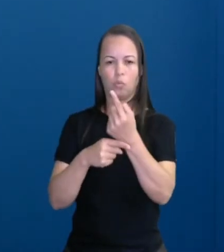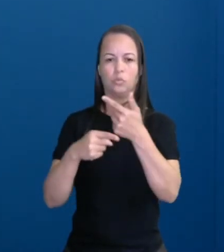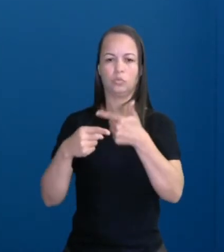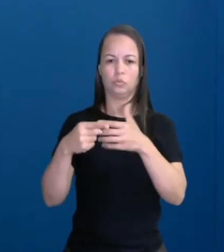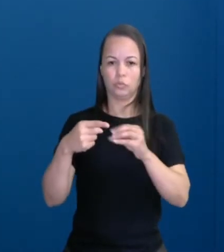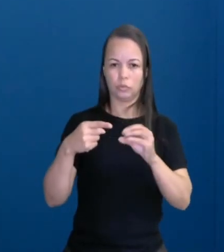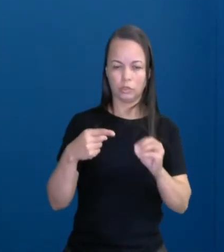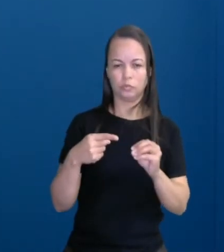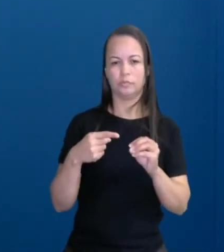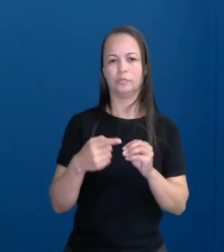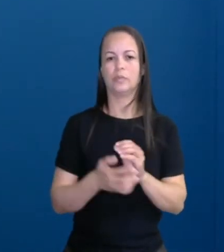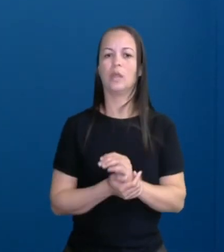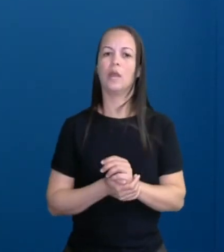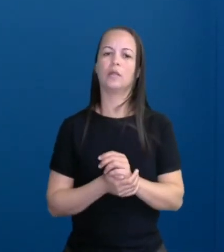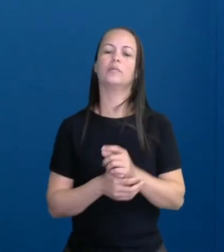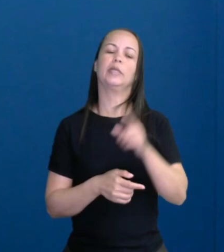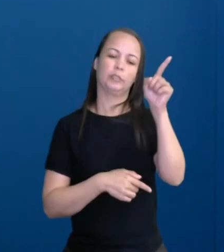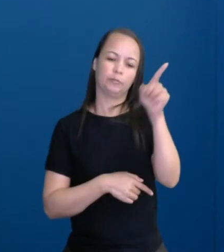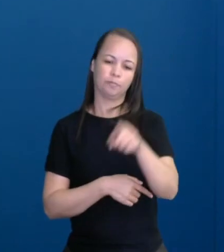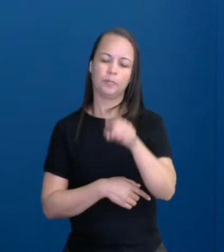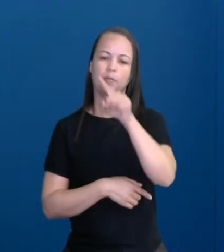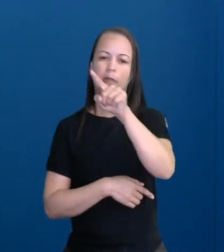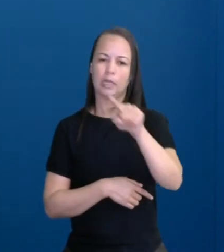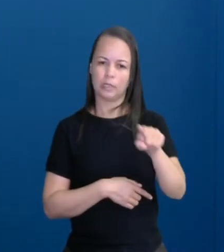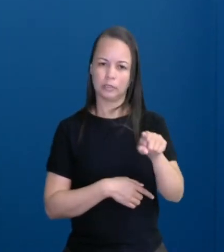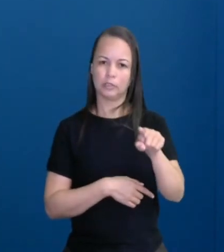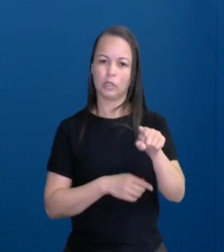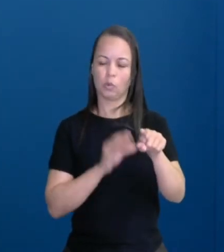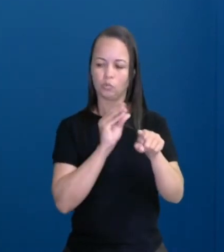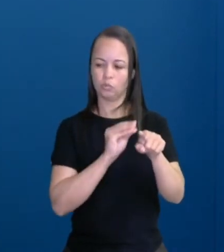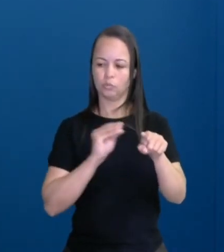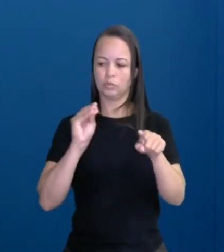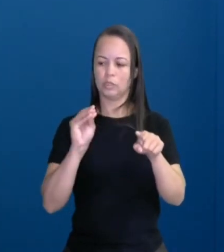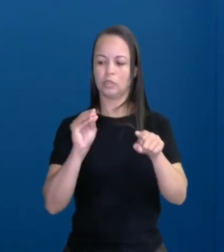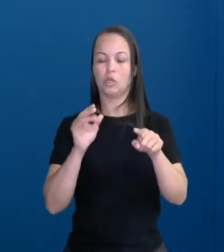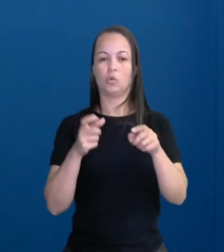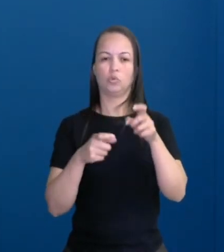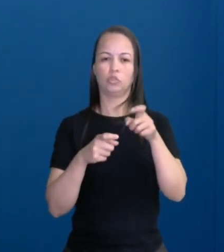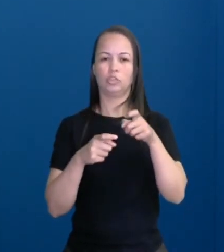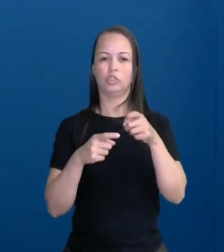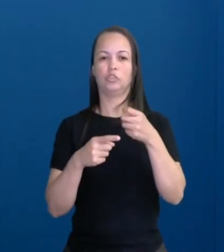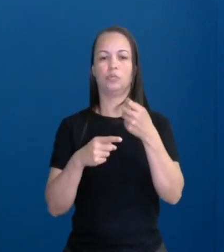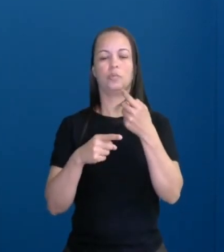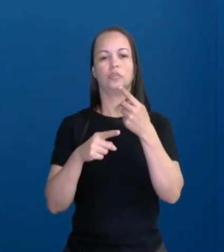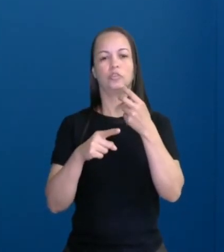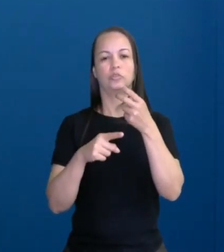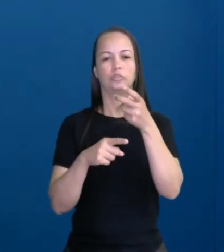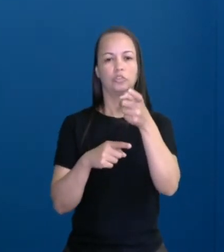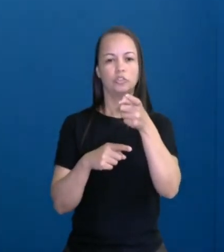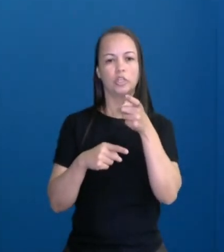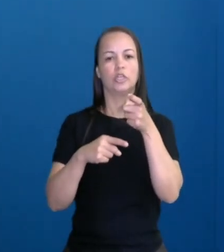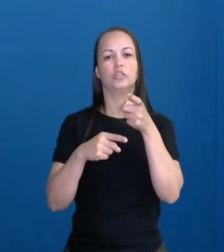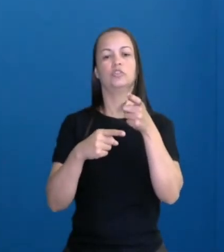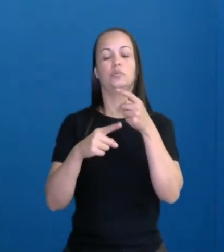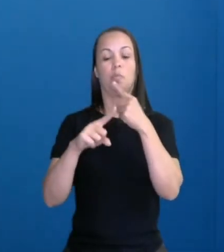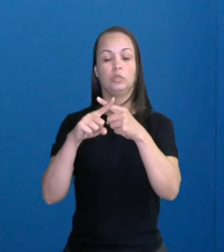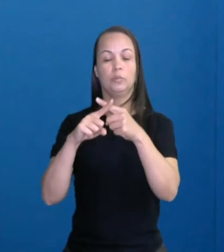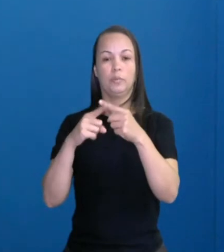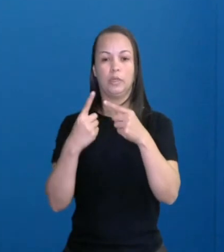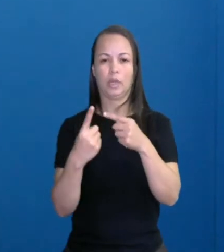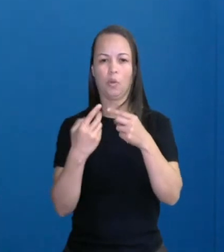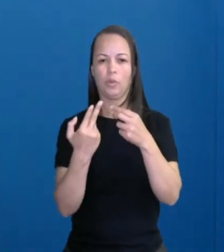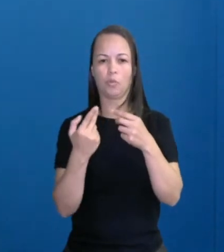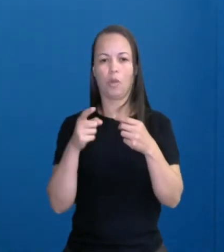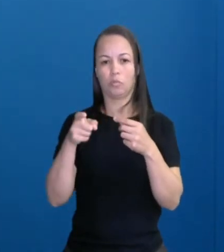ó, faz a ideia do meio pelos extremos. O x passa para cá multiplicando 1, x vezes 1 dá o próprio x, e